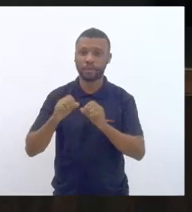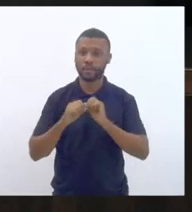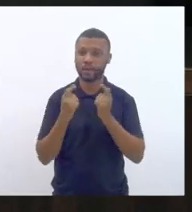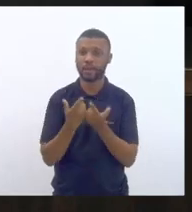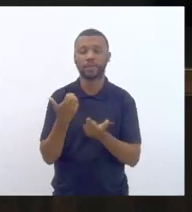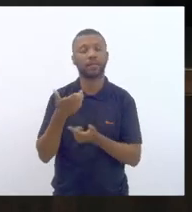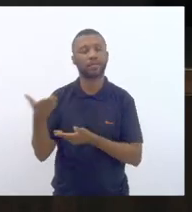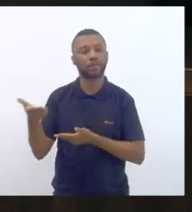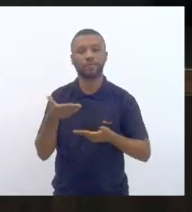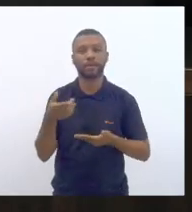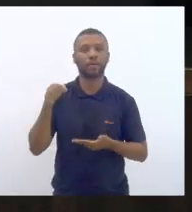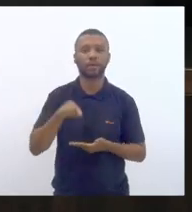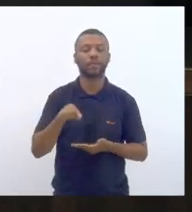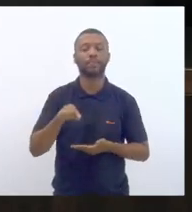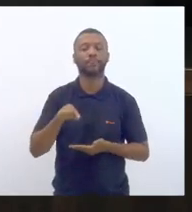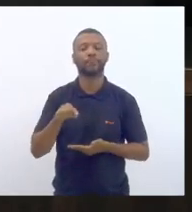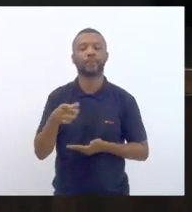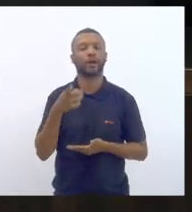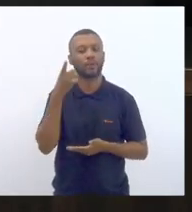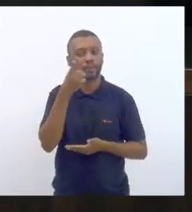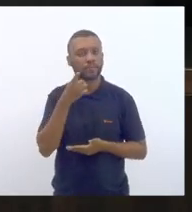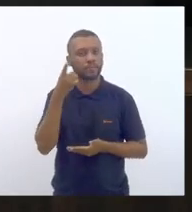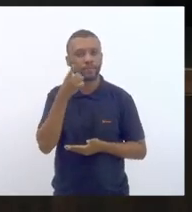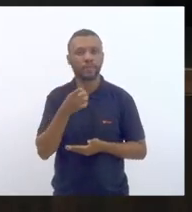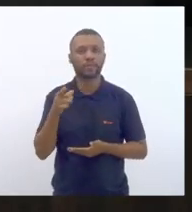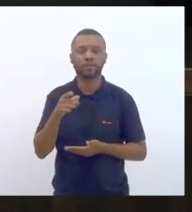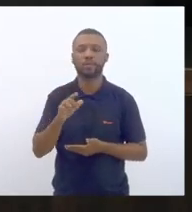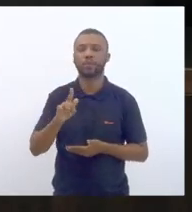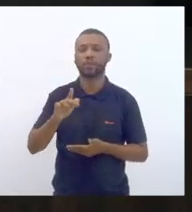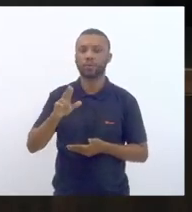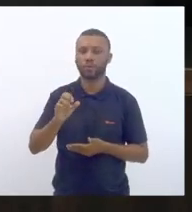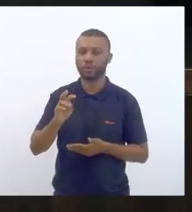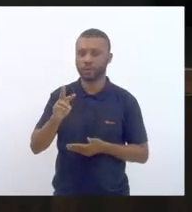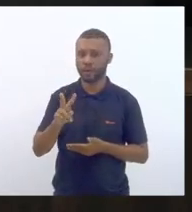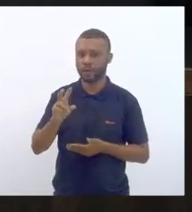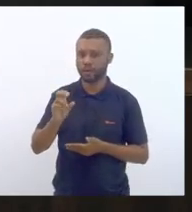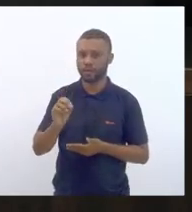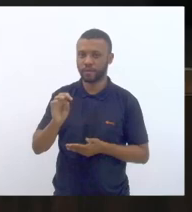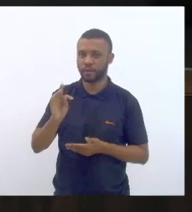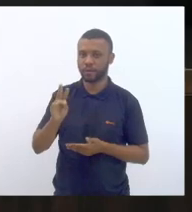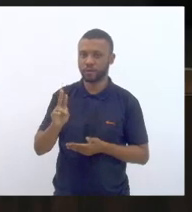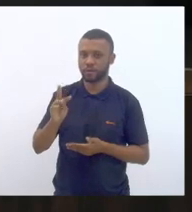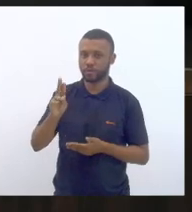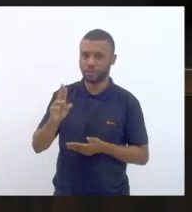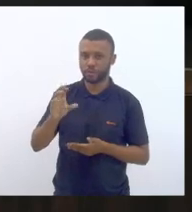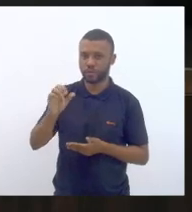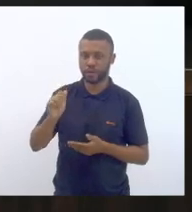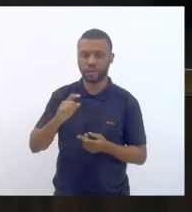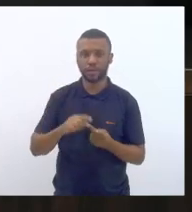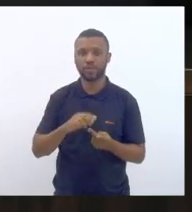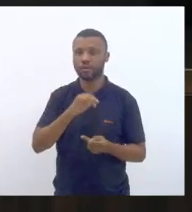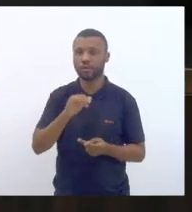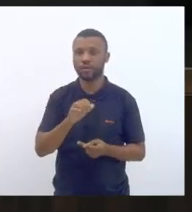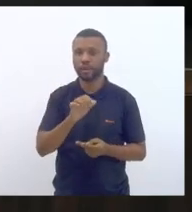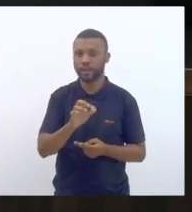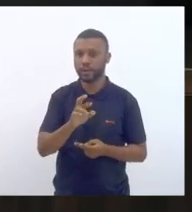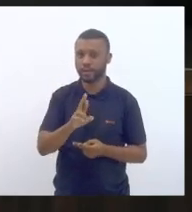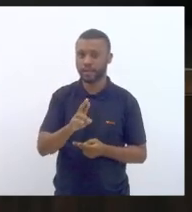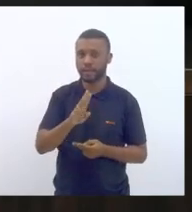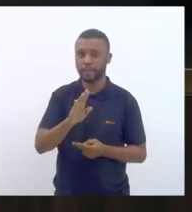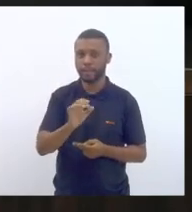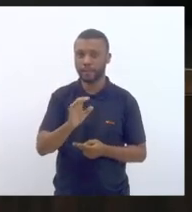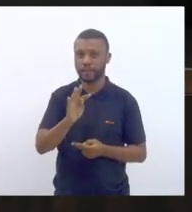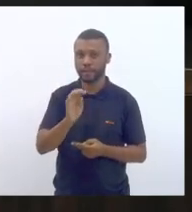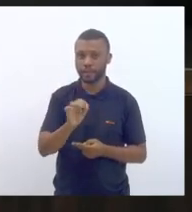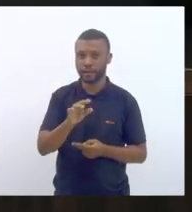convidar aqui deputado Gustavo Tutuca, deputado Jair Bittencourt, que possam estar